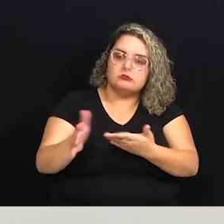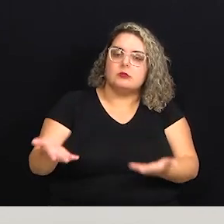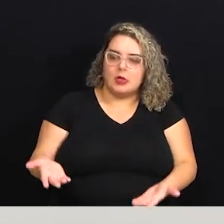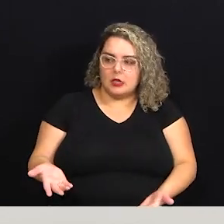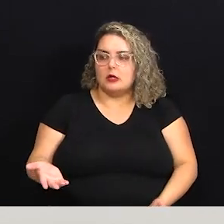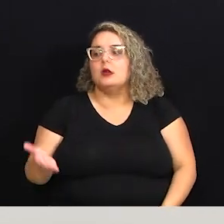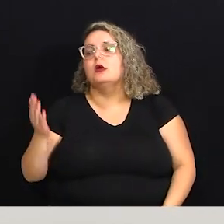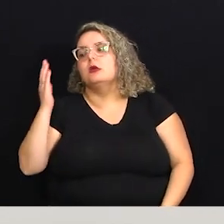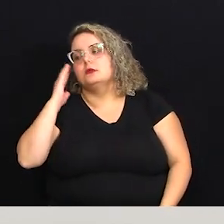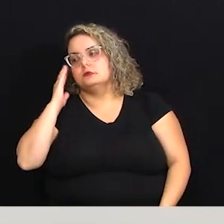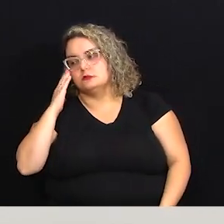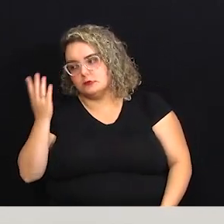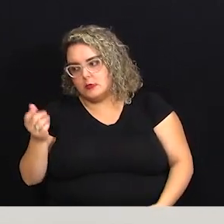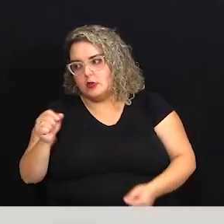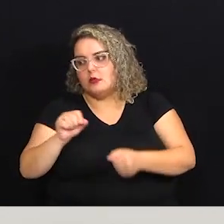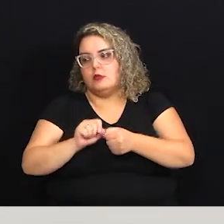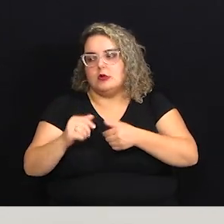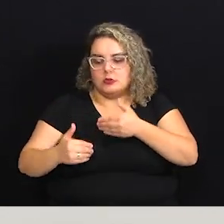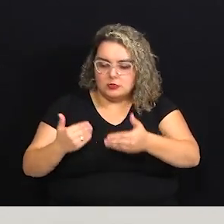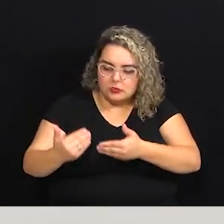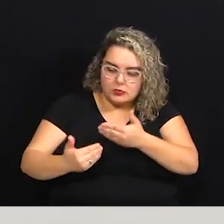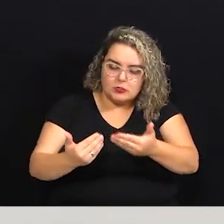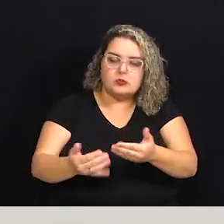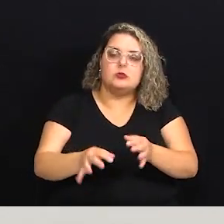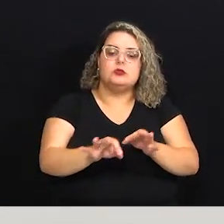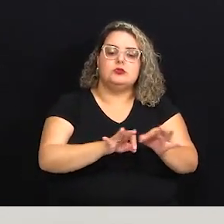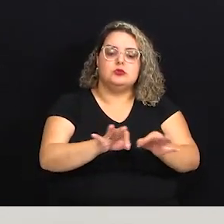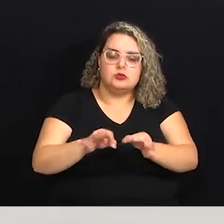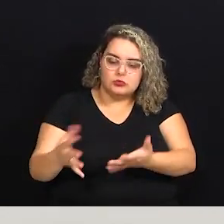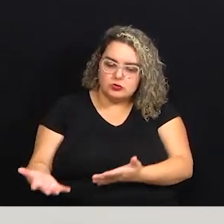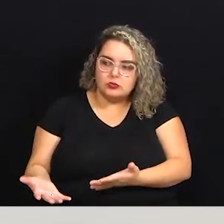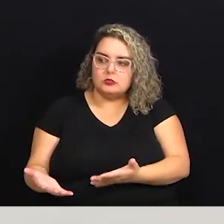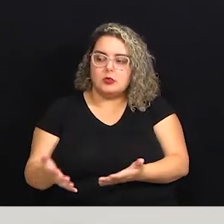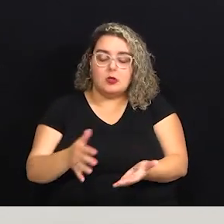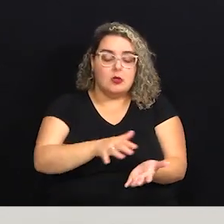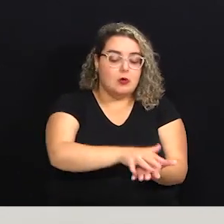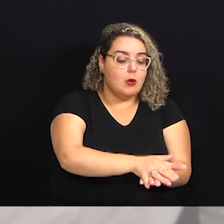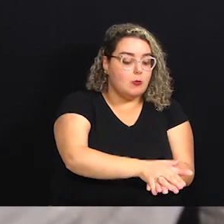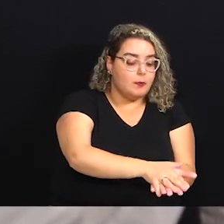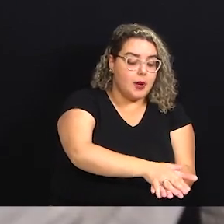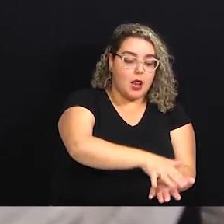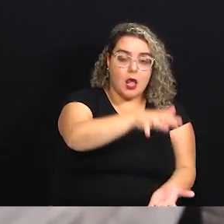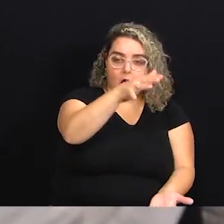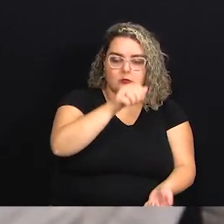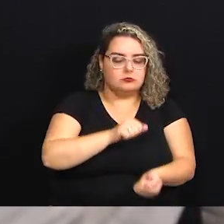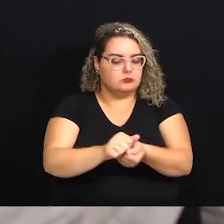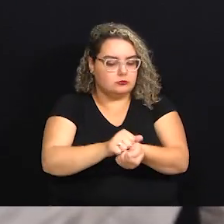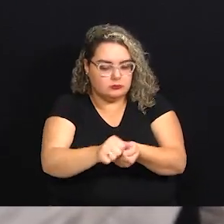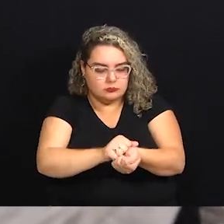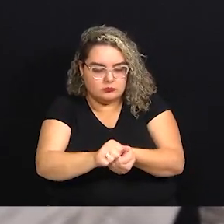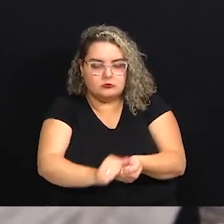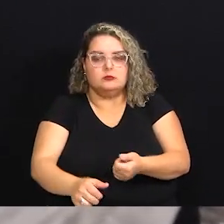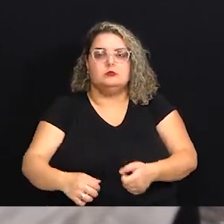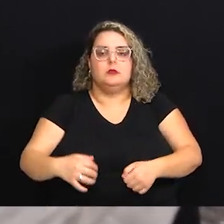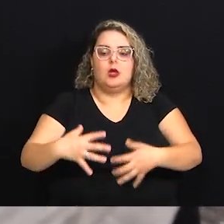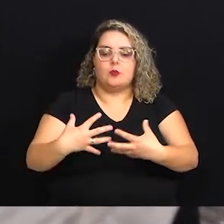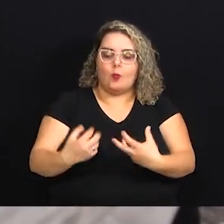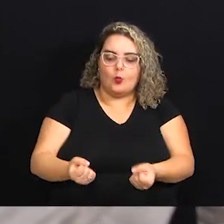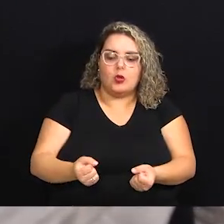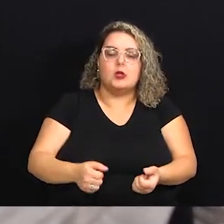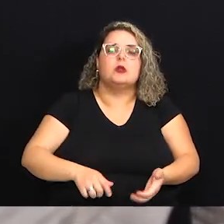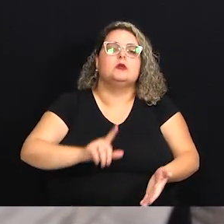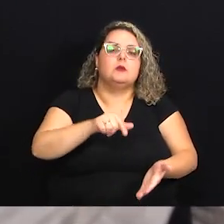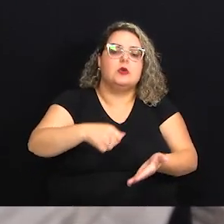energia. Entendo. Então, faz o processo todo, gente. Se organiza, pega muita roupa para lavar de uma vez, espera